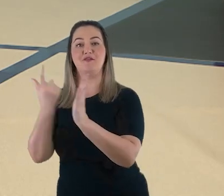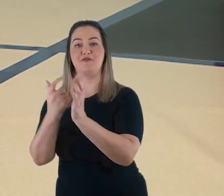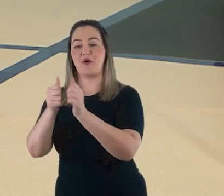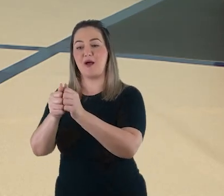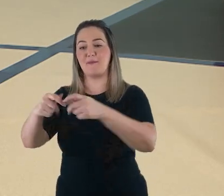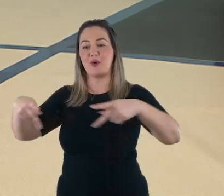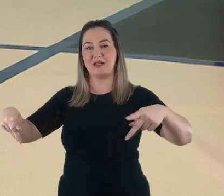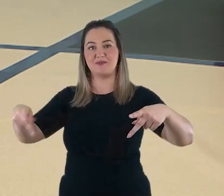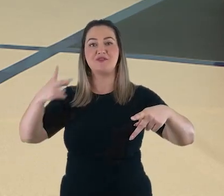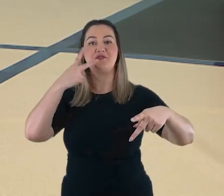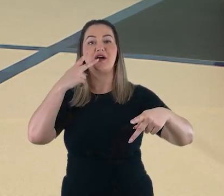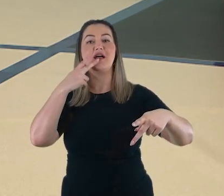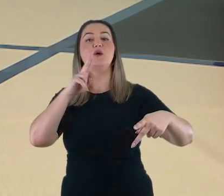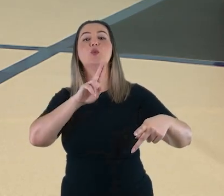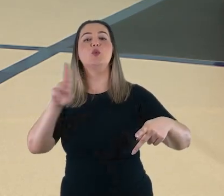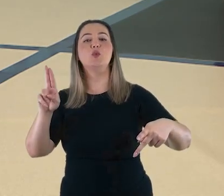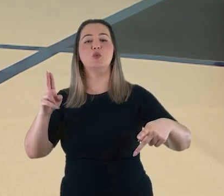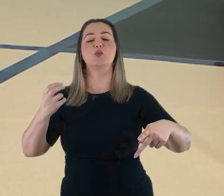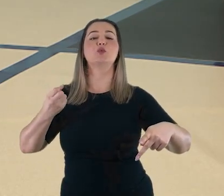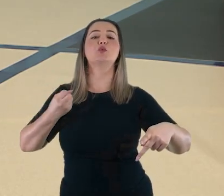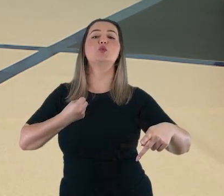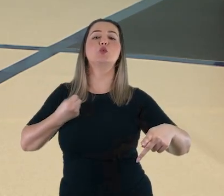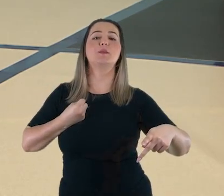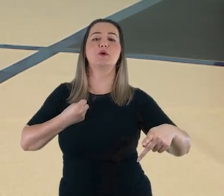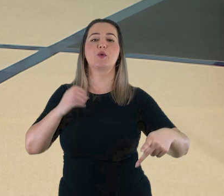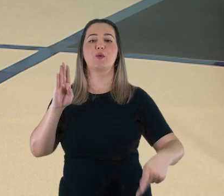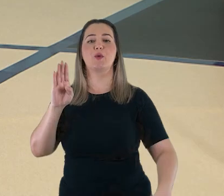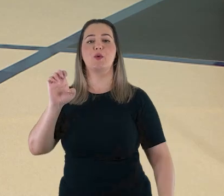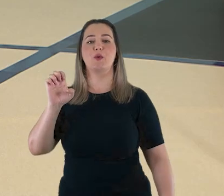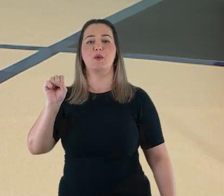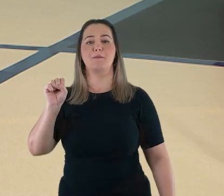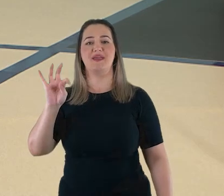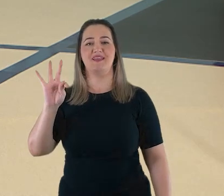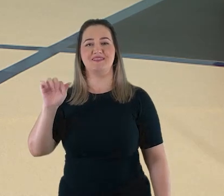que fala do número da besta, o famoso número